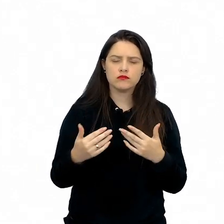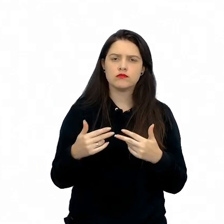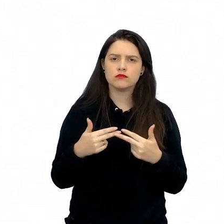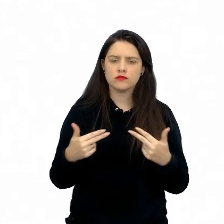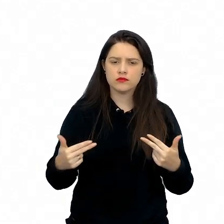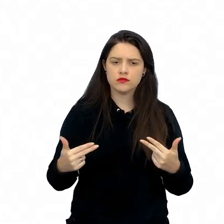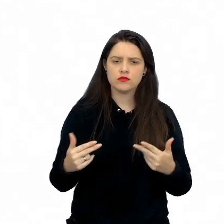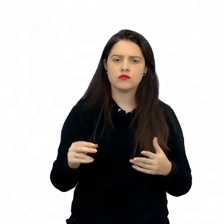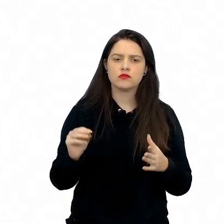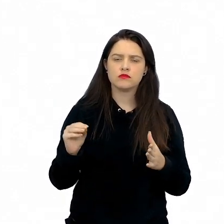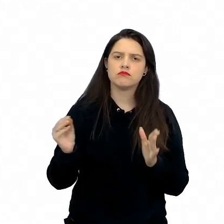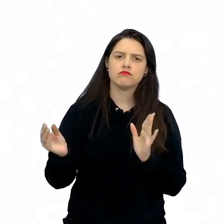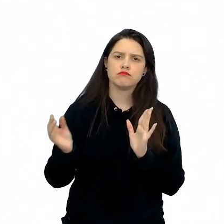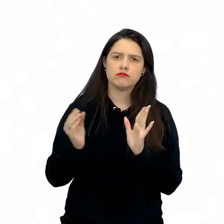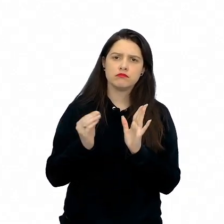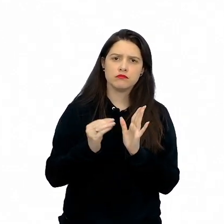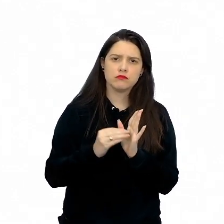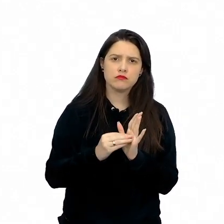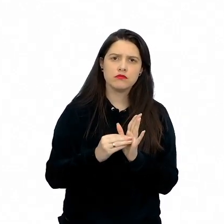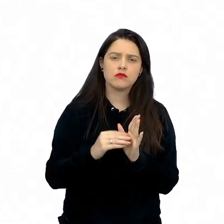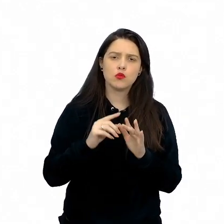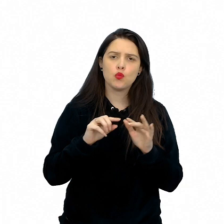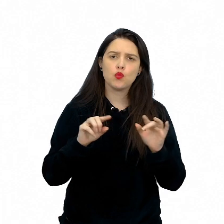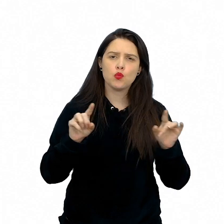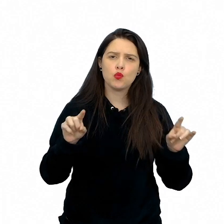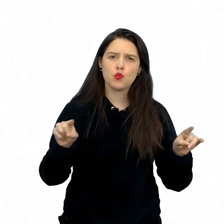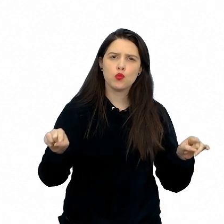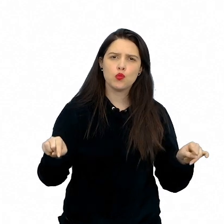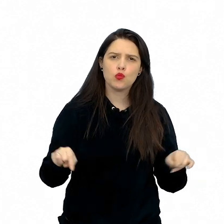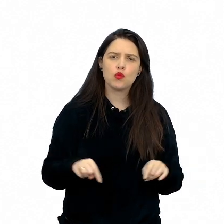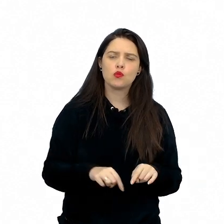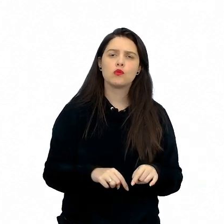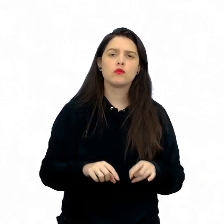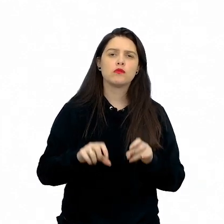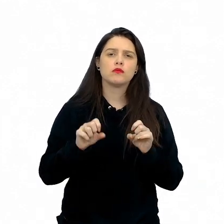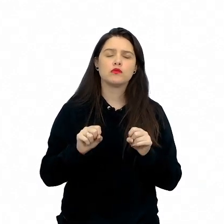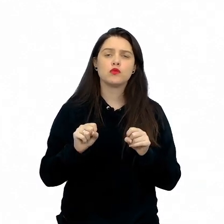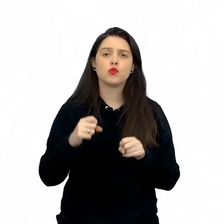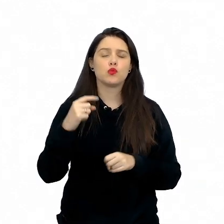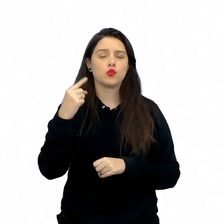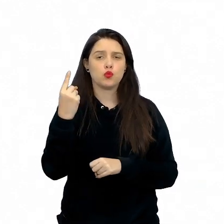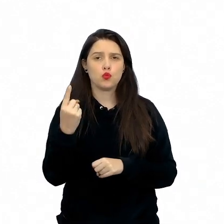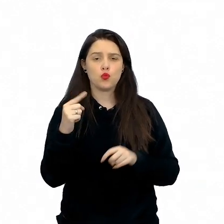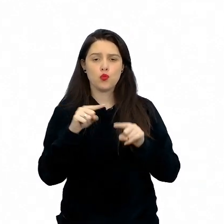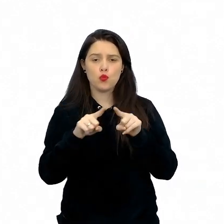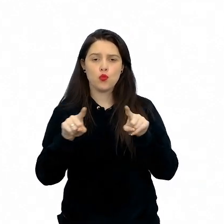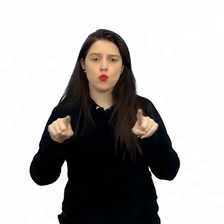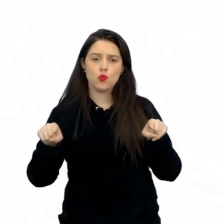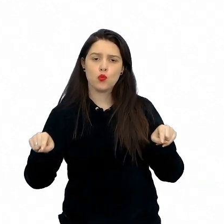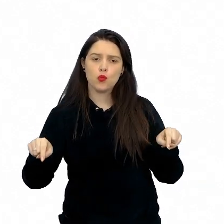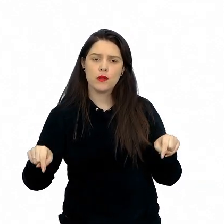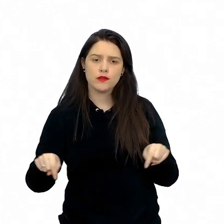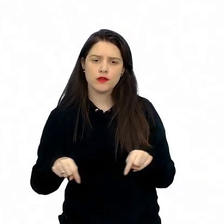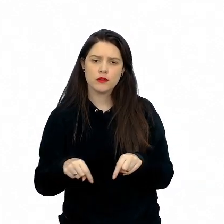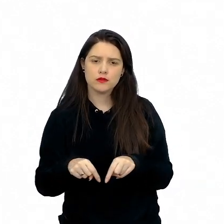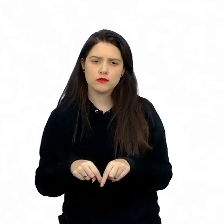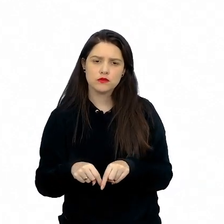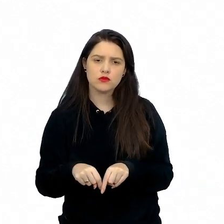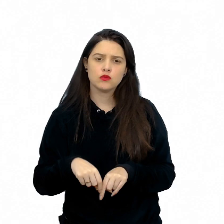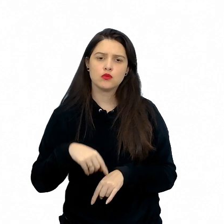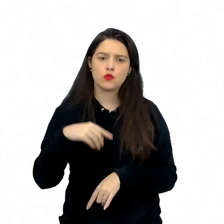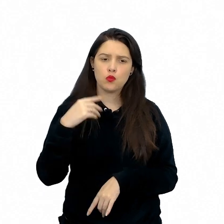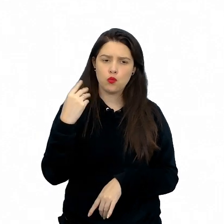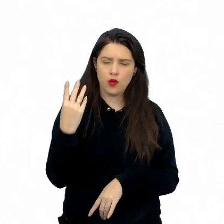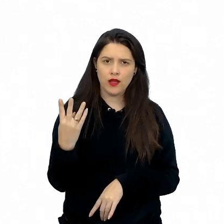1 e 2 fala de diagonal do quadrado. Aí, se o quadrado tem lado